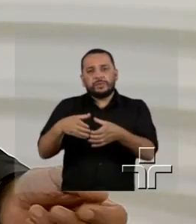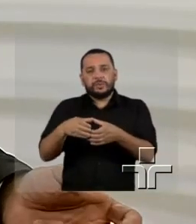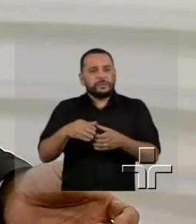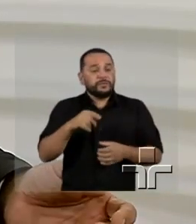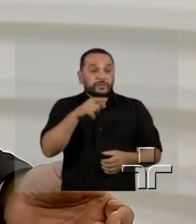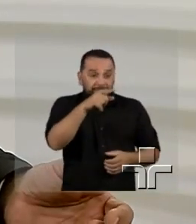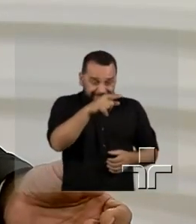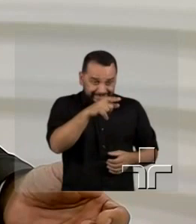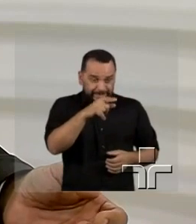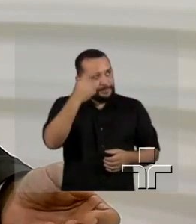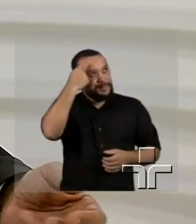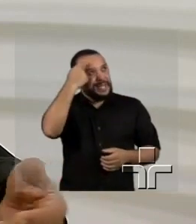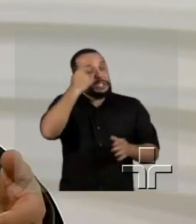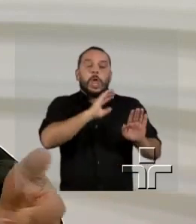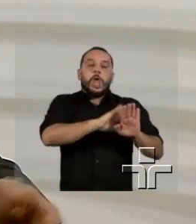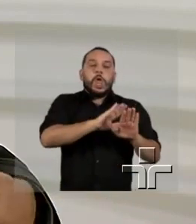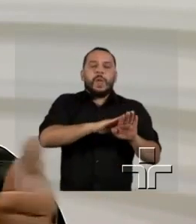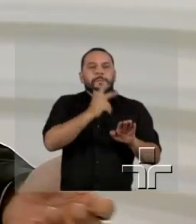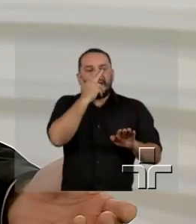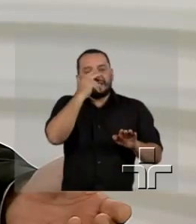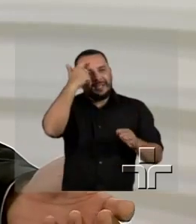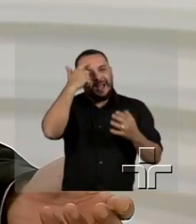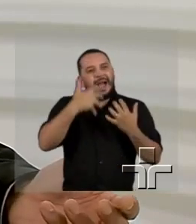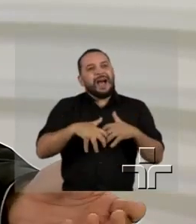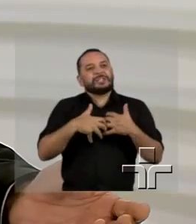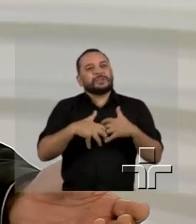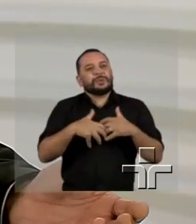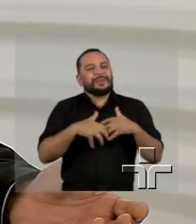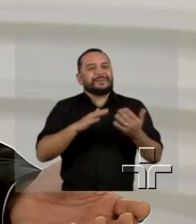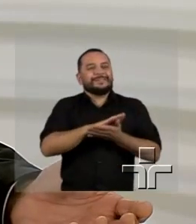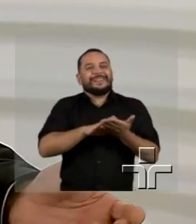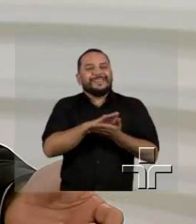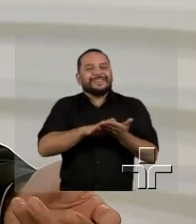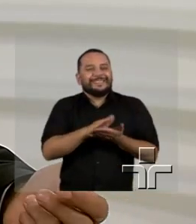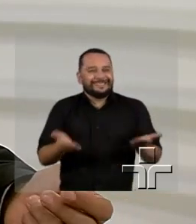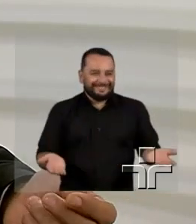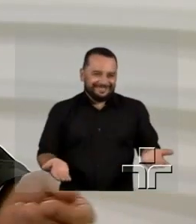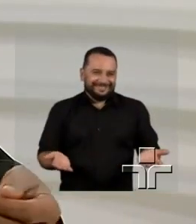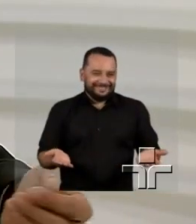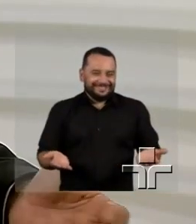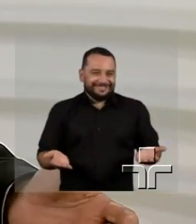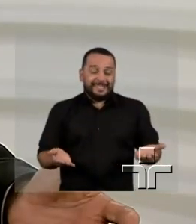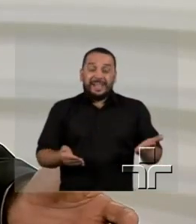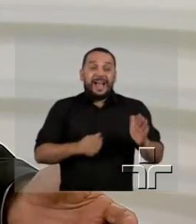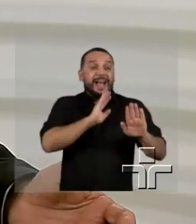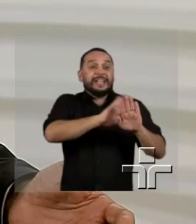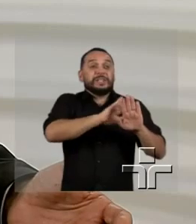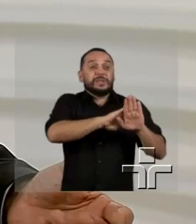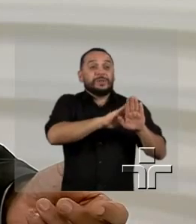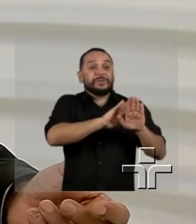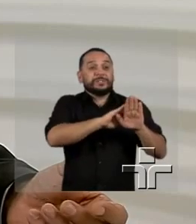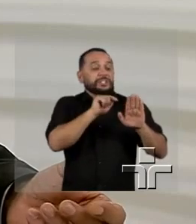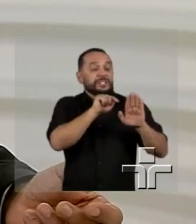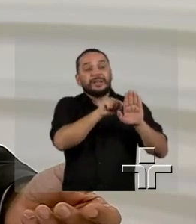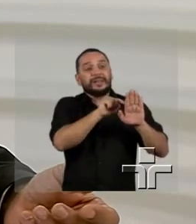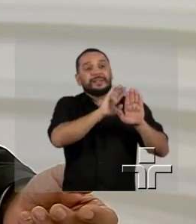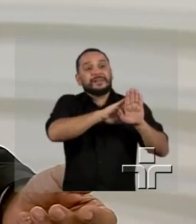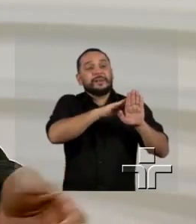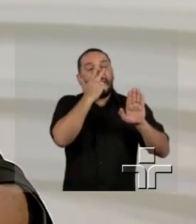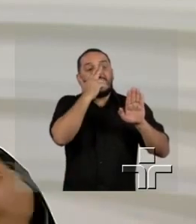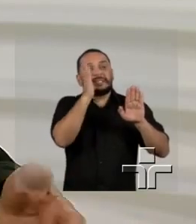foi eleito por aí quase 58 milhões de votos, por mérito dele, que tem uma